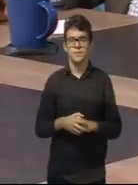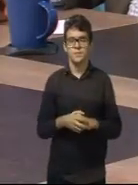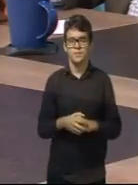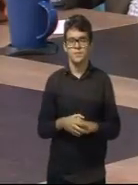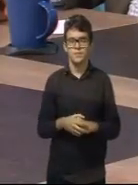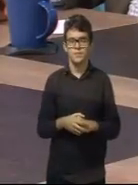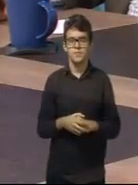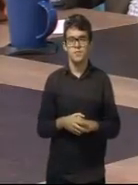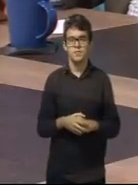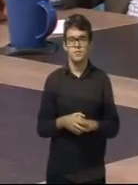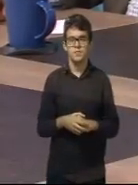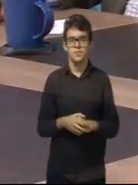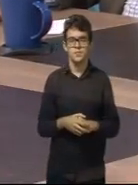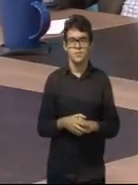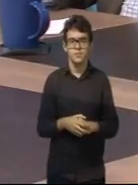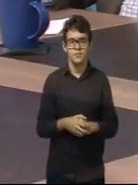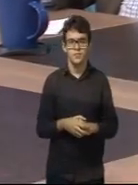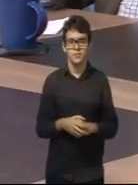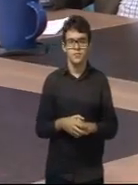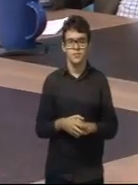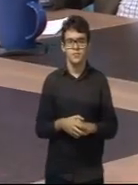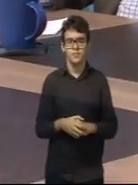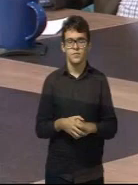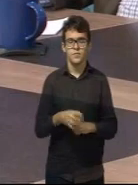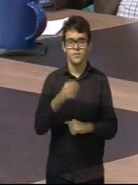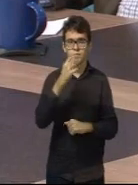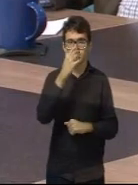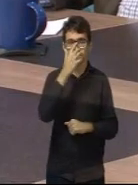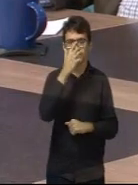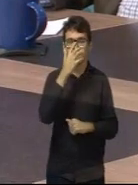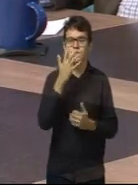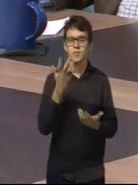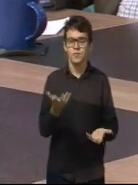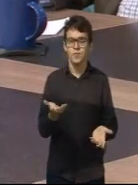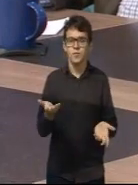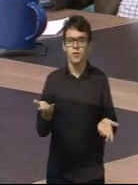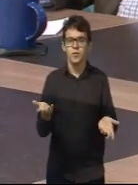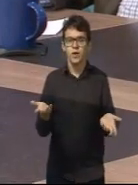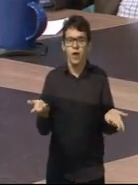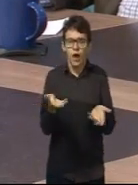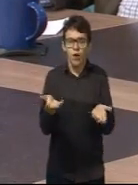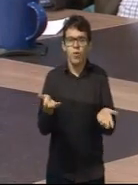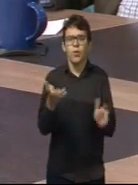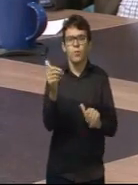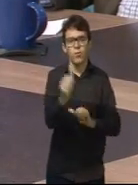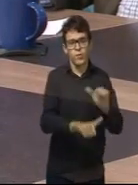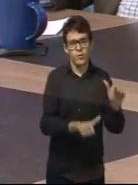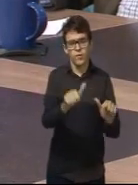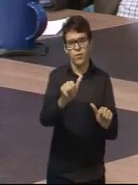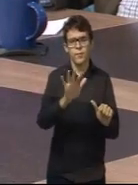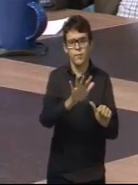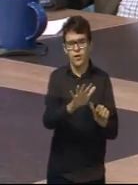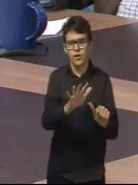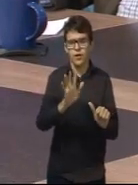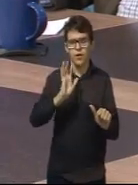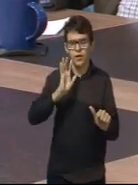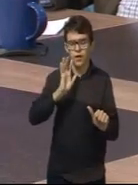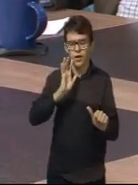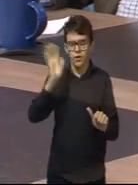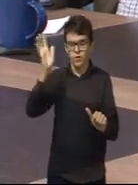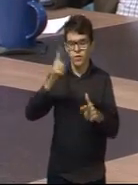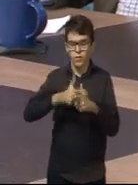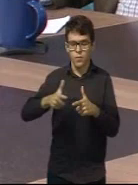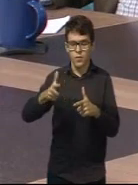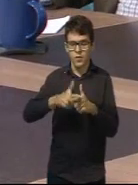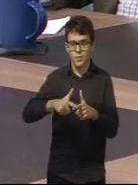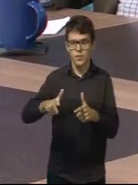através seus filiados, seus simpatizantes. Essa é uma coisa que ajuda em parte, mas não resolve o problema. Por outro lado,